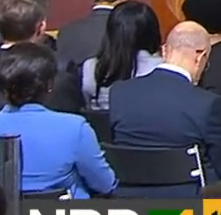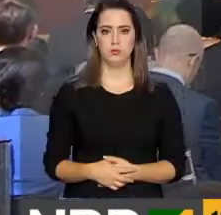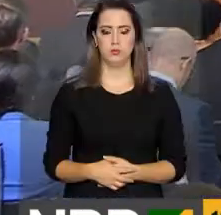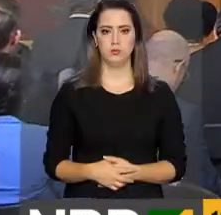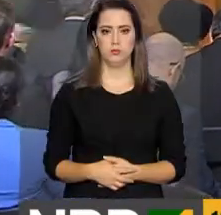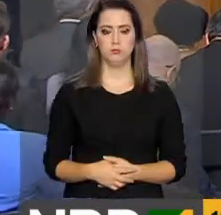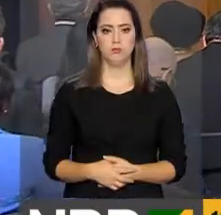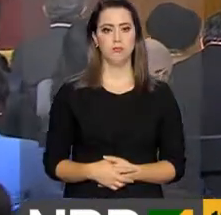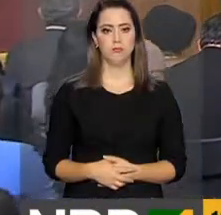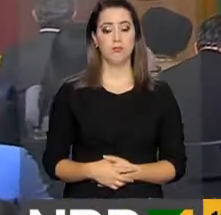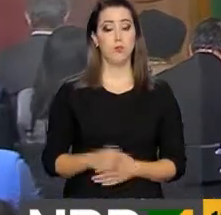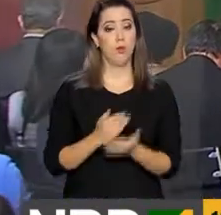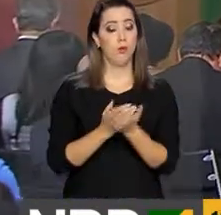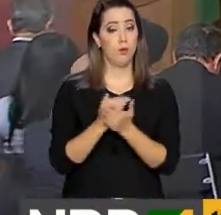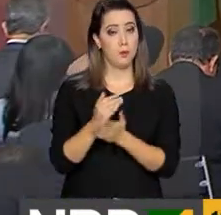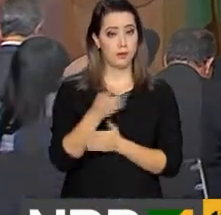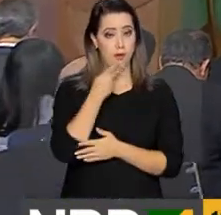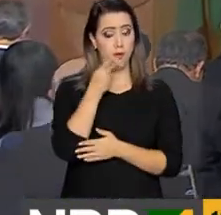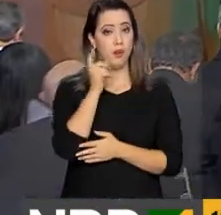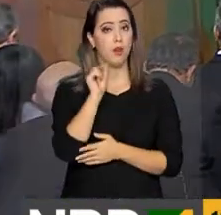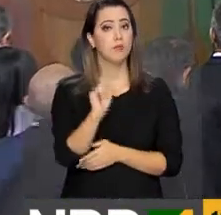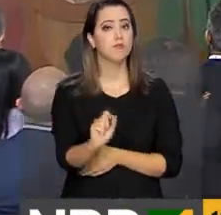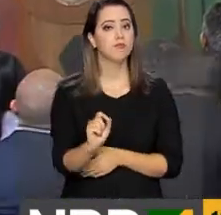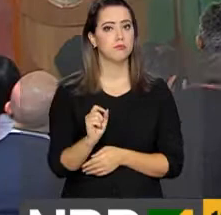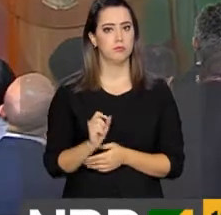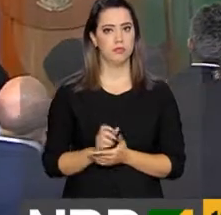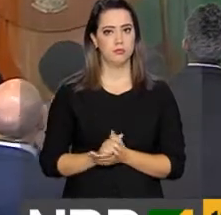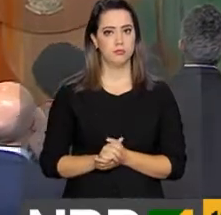Bom, eu vou começar